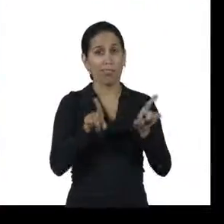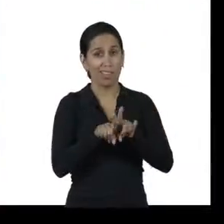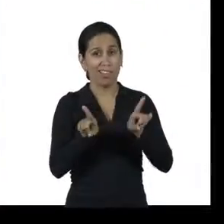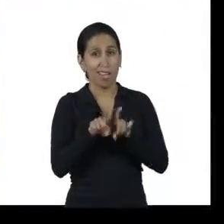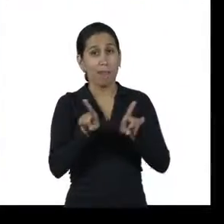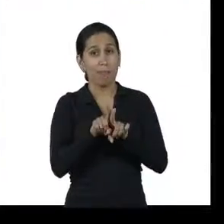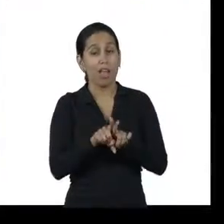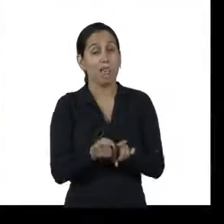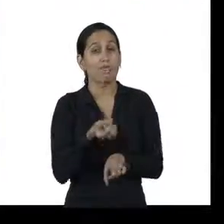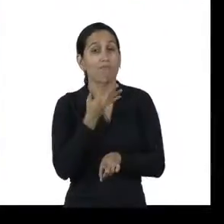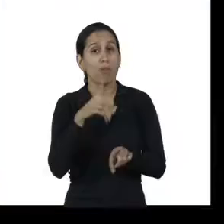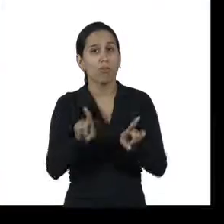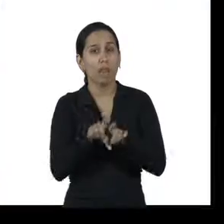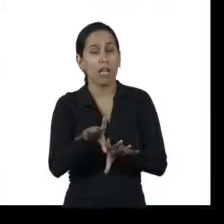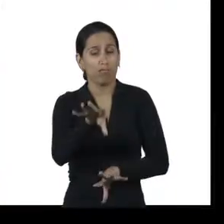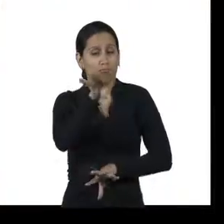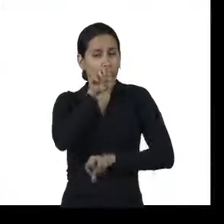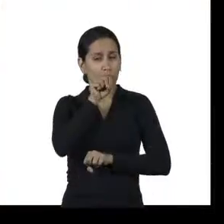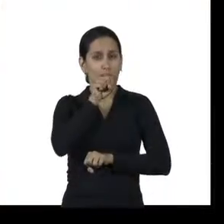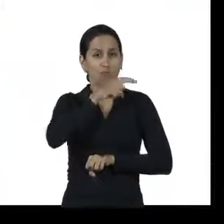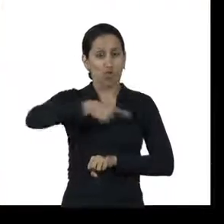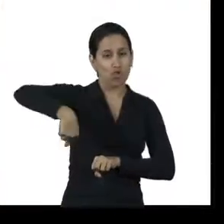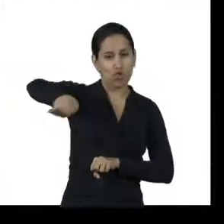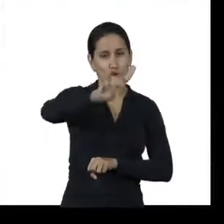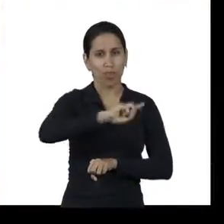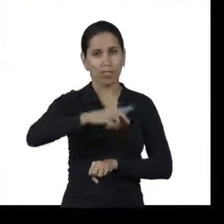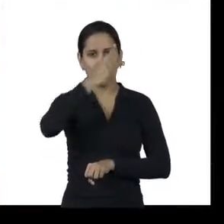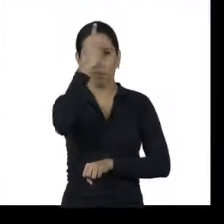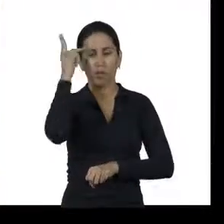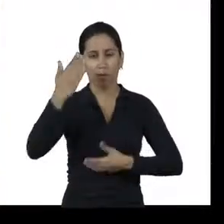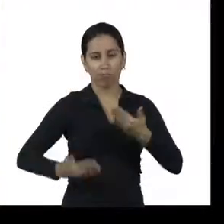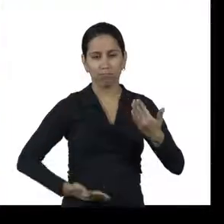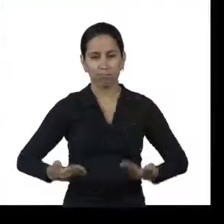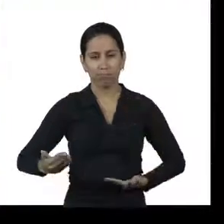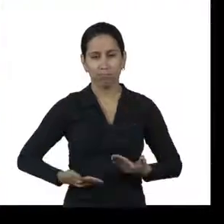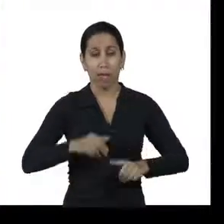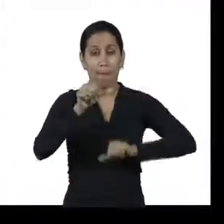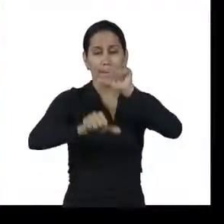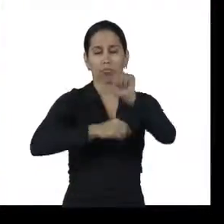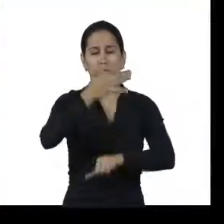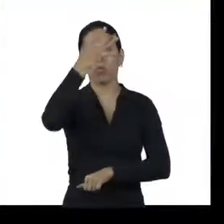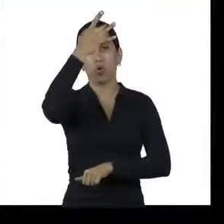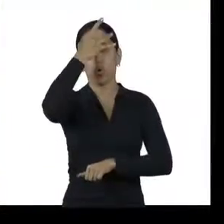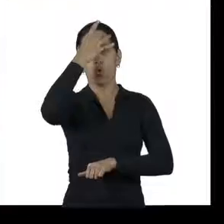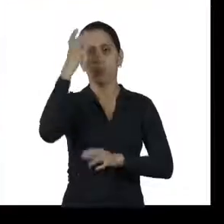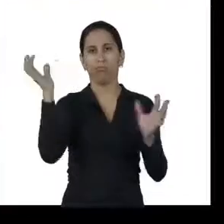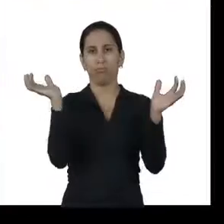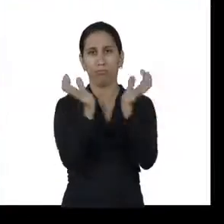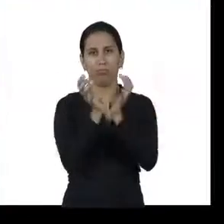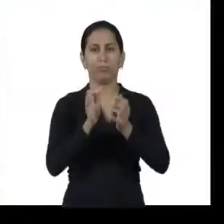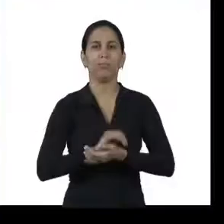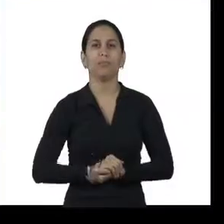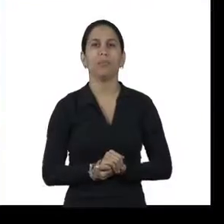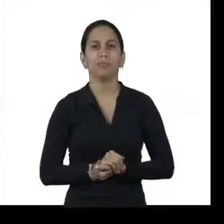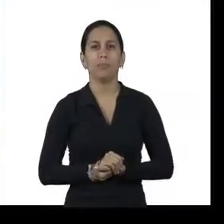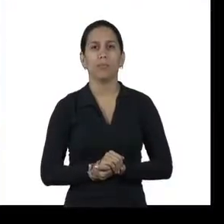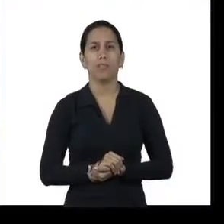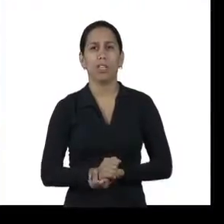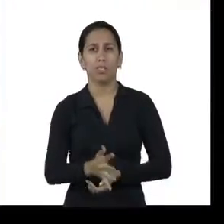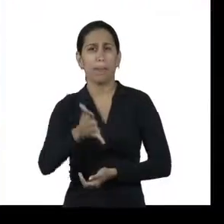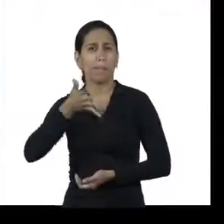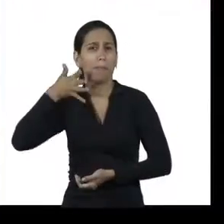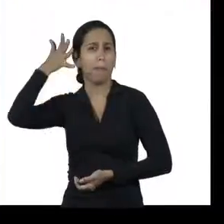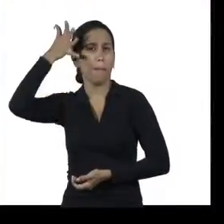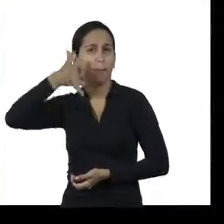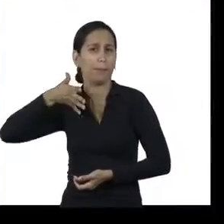incorporar ao cotidiano da mina atitudes que possam ajudar na conscientização da equipe. Auditorias de